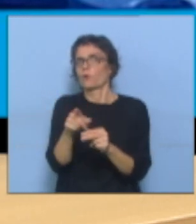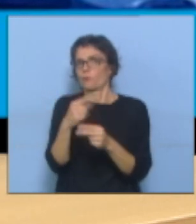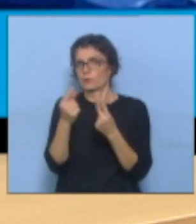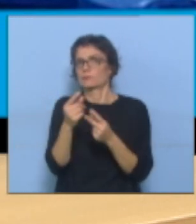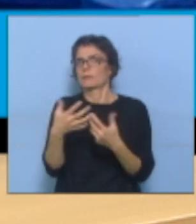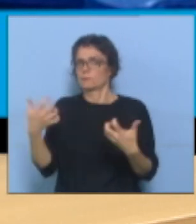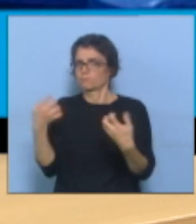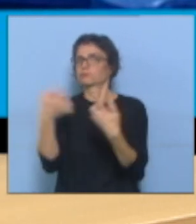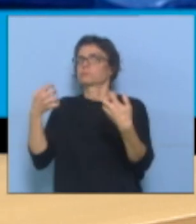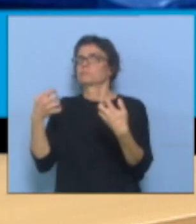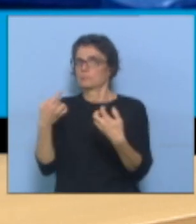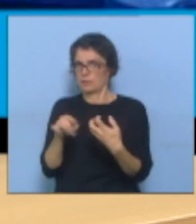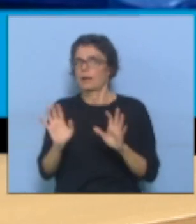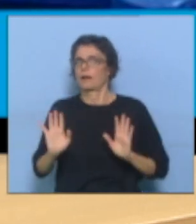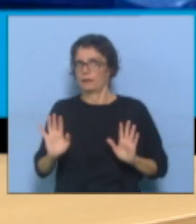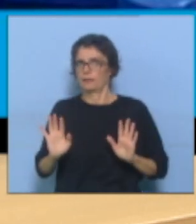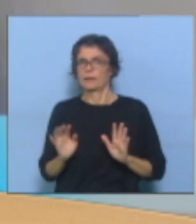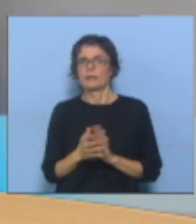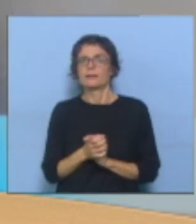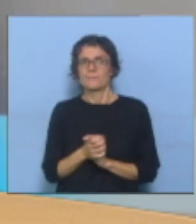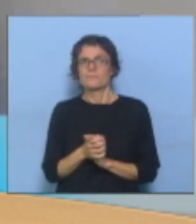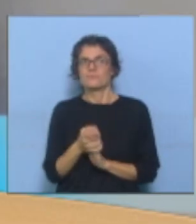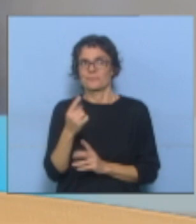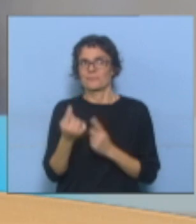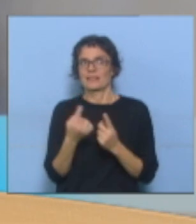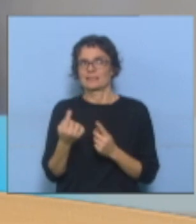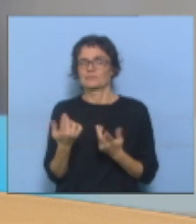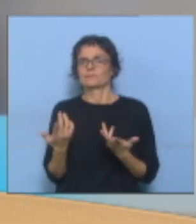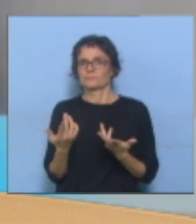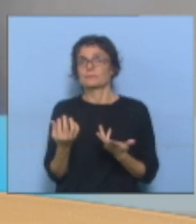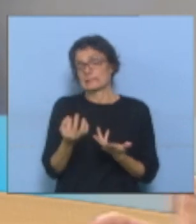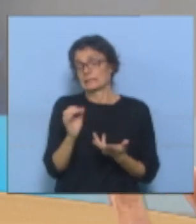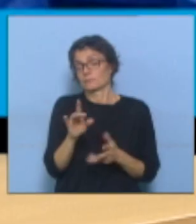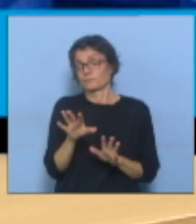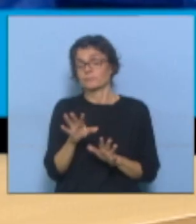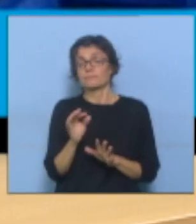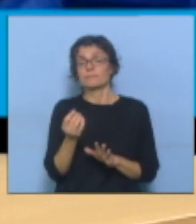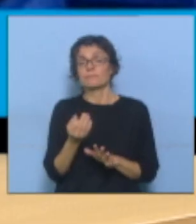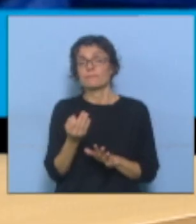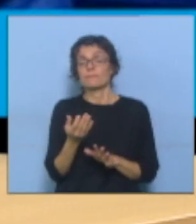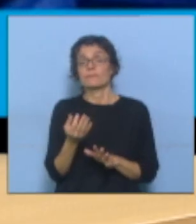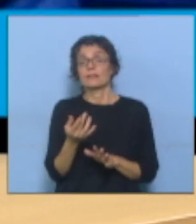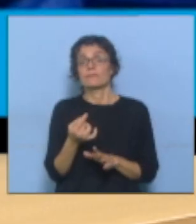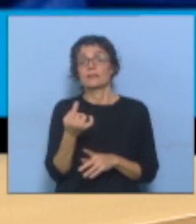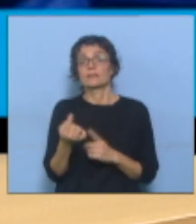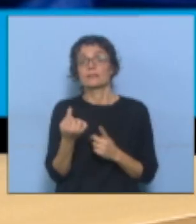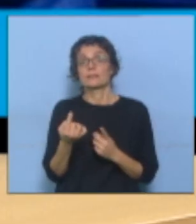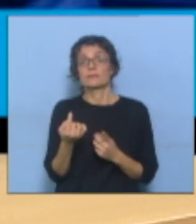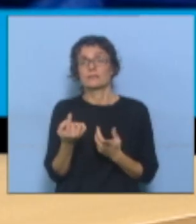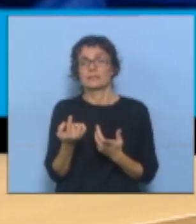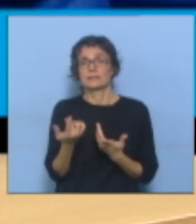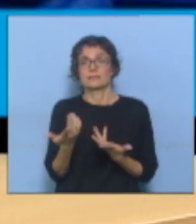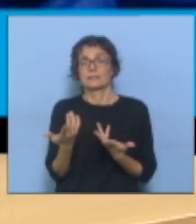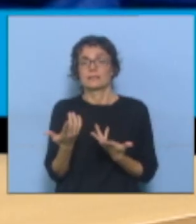que envolver outras variáveis. Por isso é que diz que são paradoxais essas Sim, são paradoxais propostas. Porque muitas delas entram em